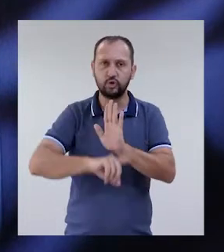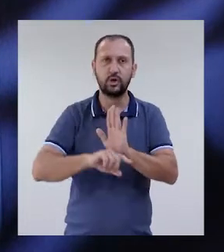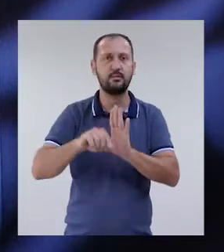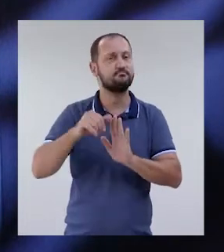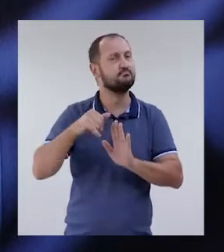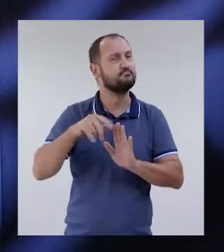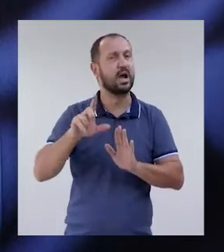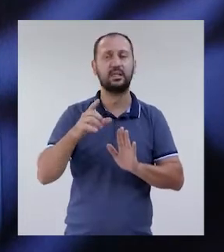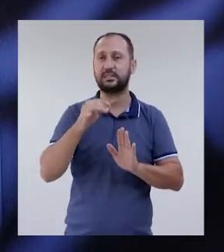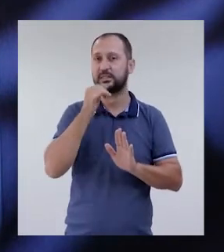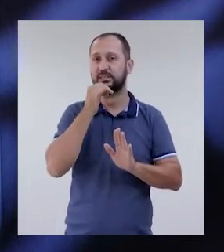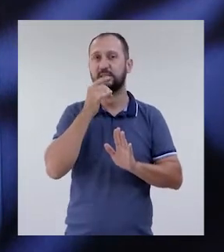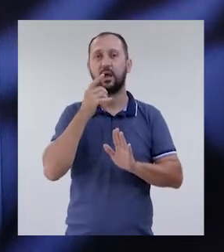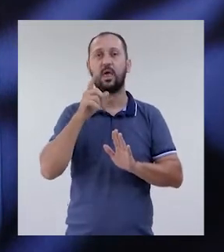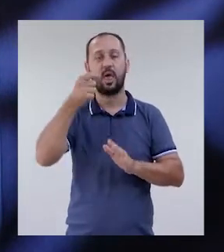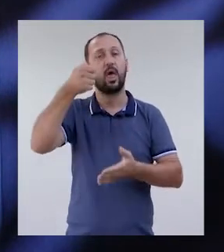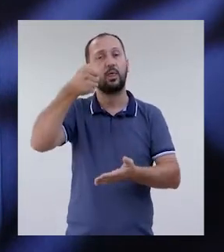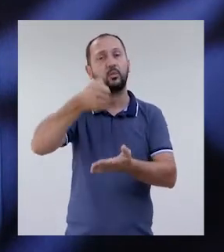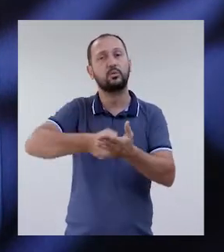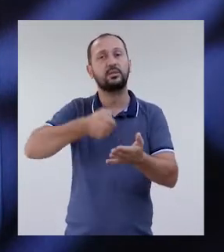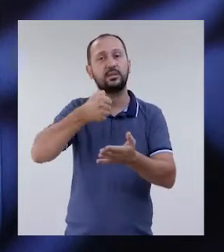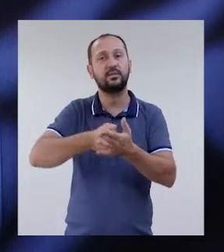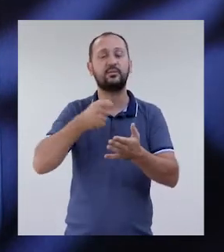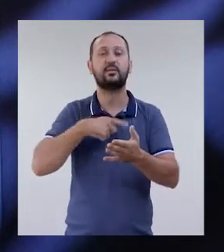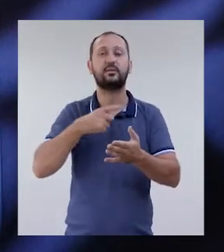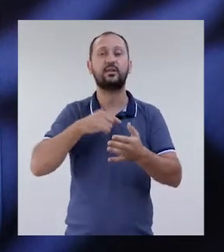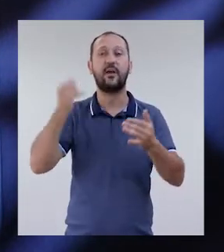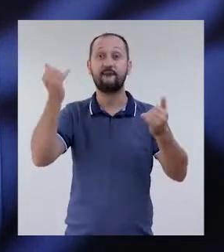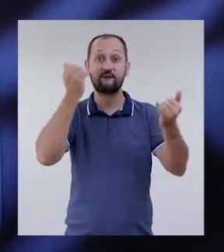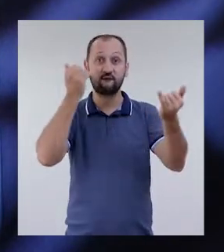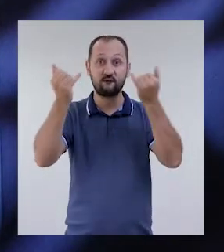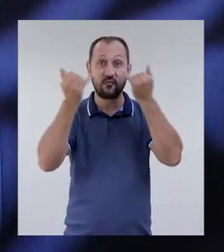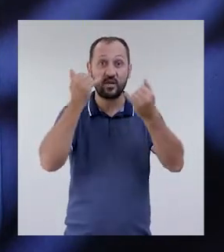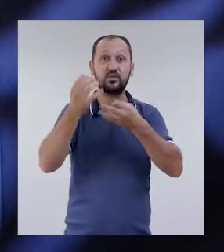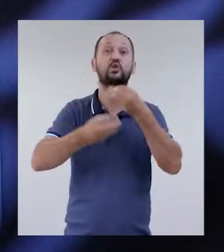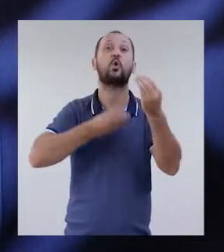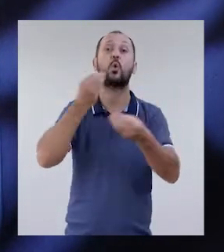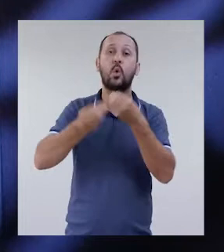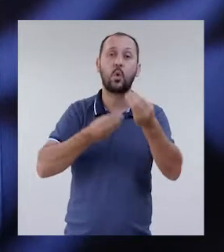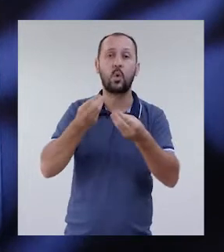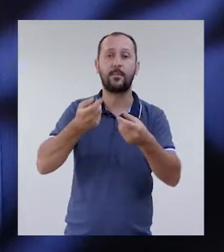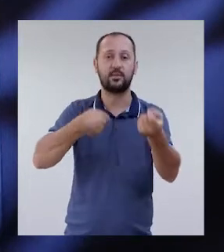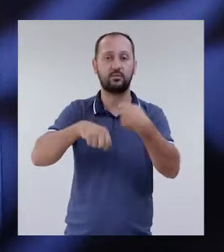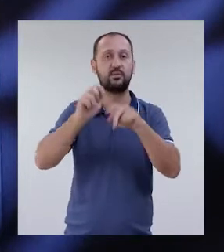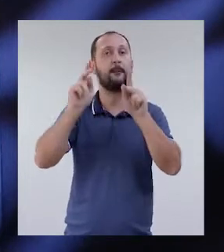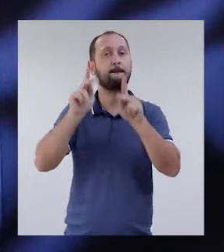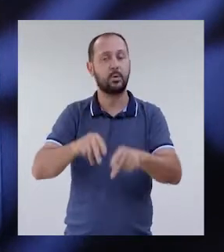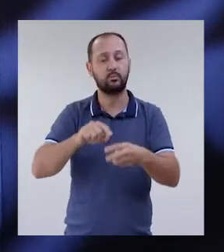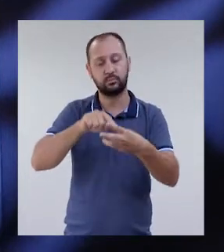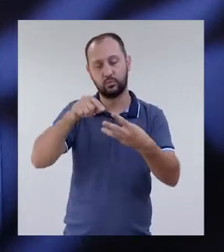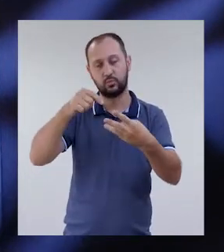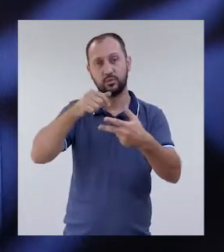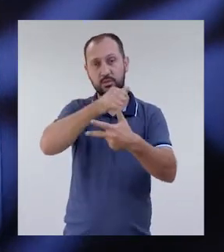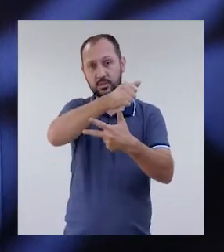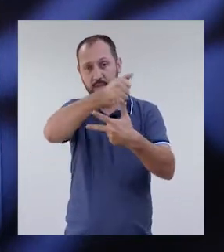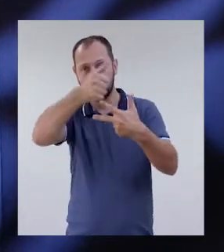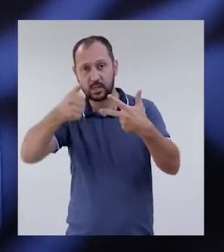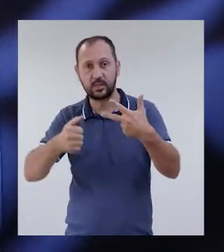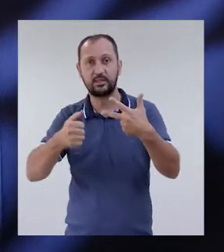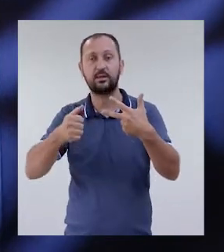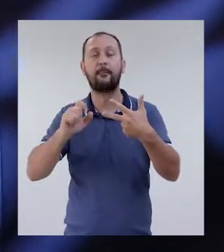tem, mais do que isso, deveria considerar um dever, né? Buscar informações sobre como que a administração pública, nos seus 3